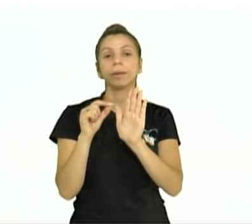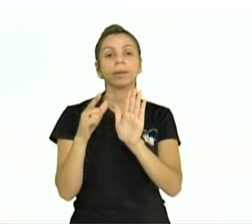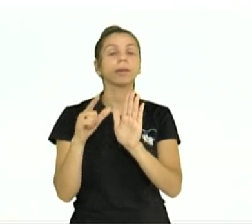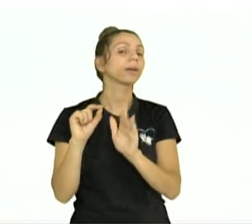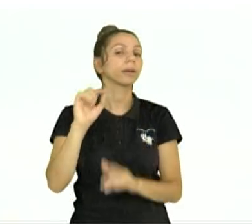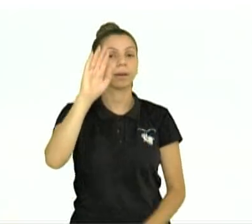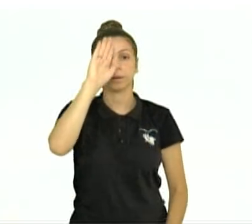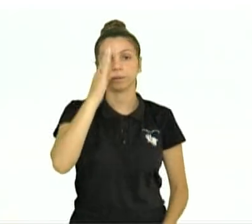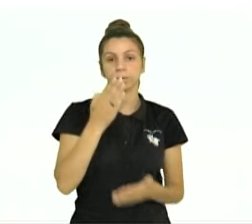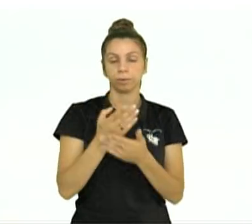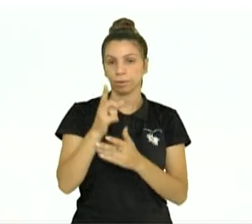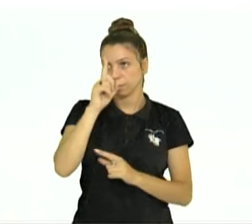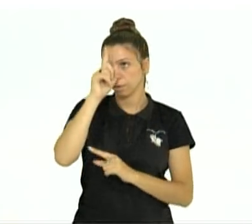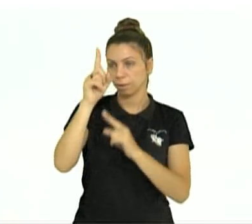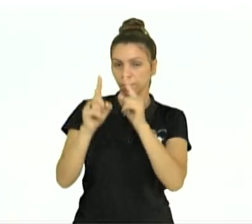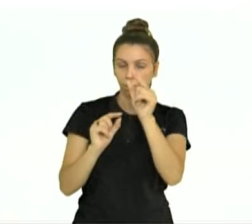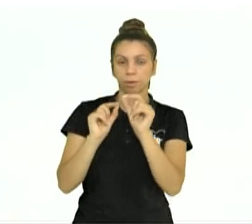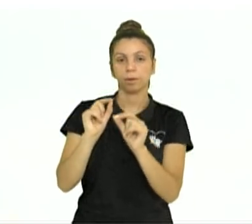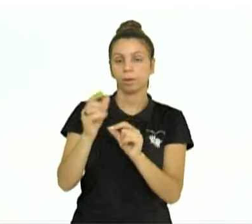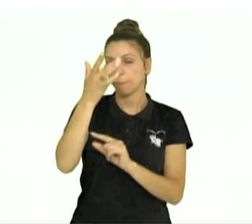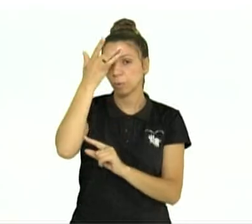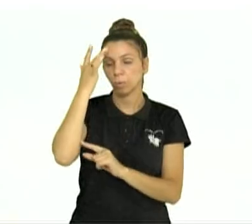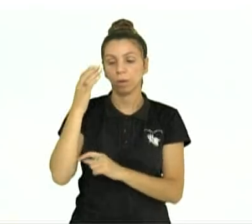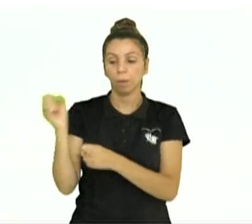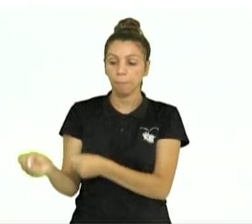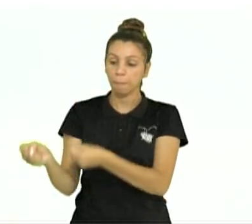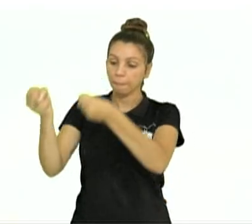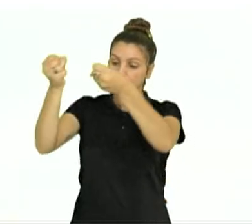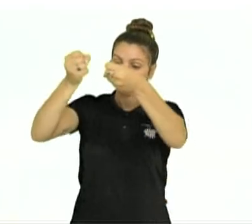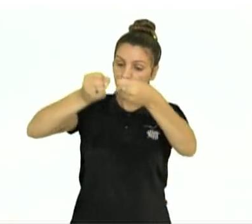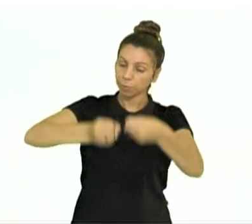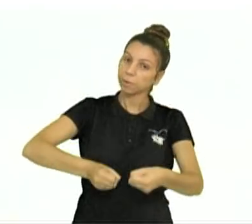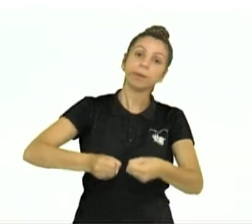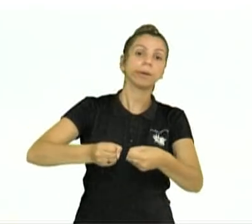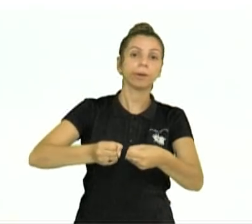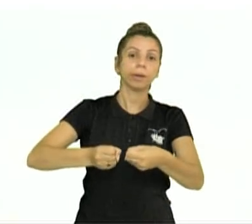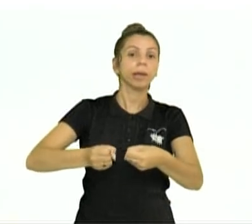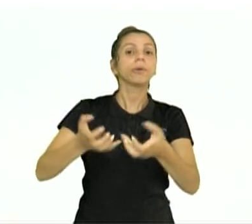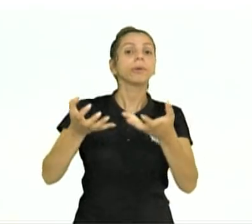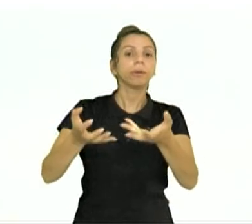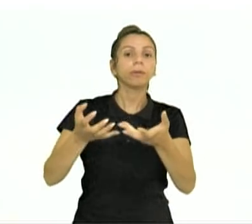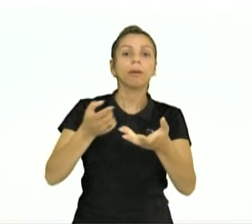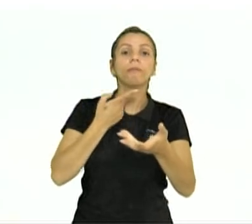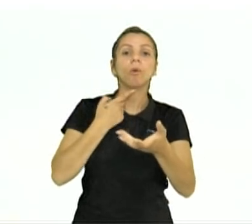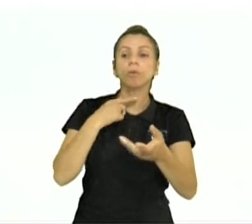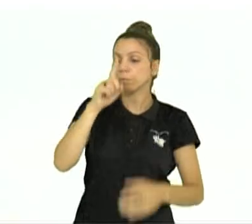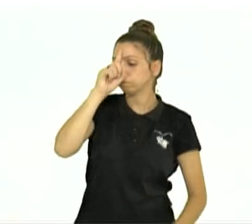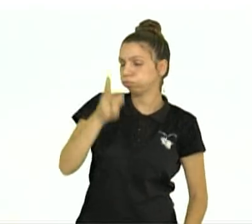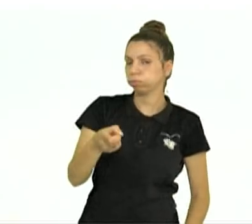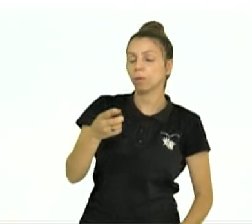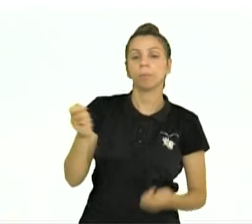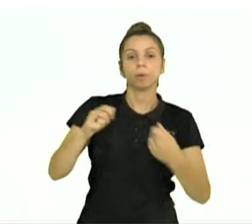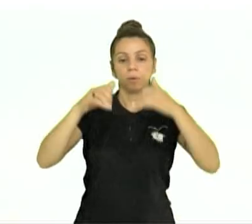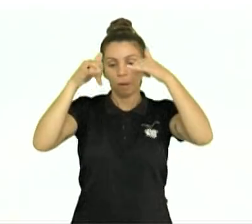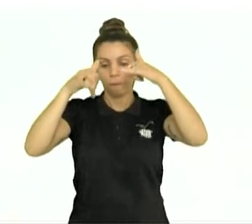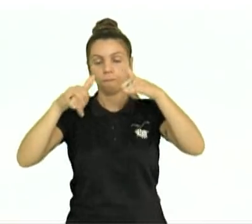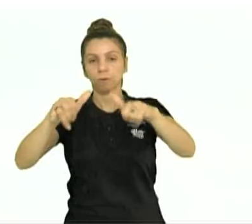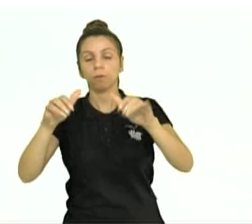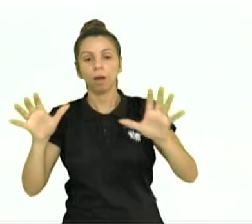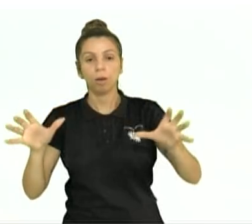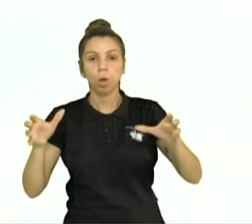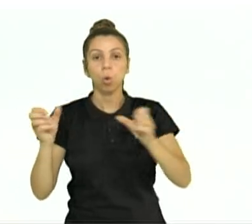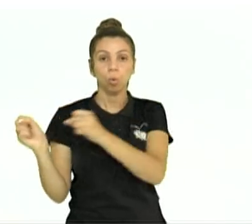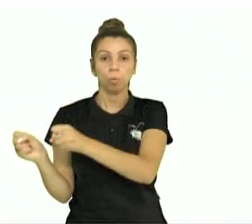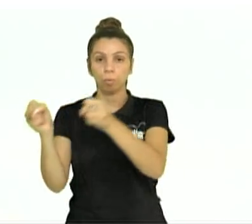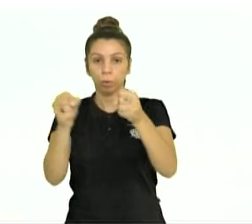de que quando as pessoas têm poder, tendem a abusar dele. Então era preciso evitar que o poder se concentrasse